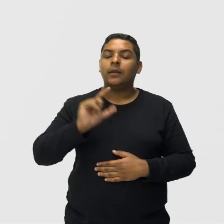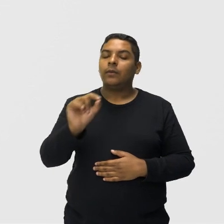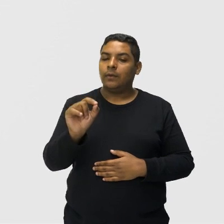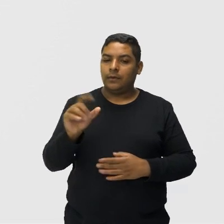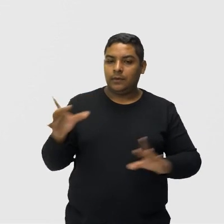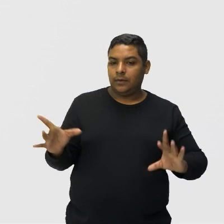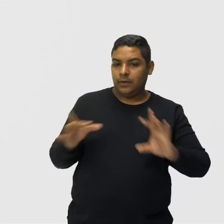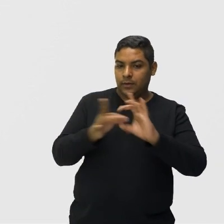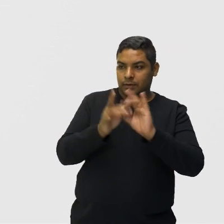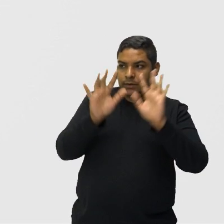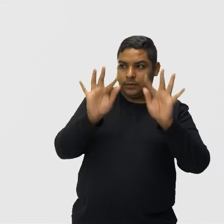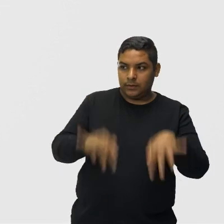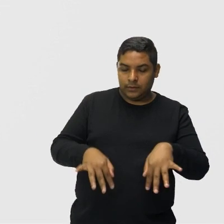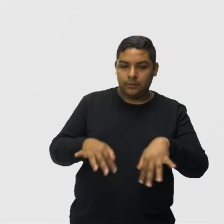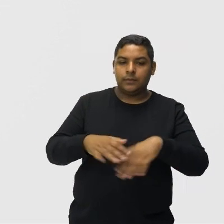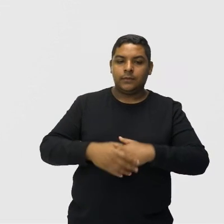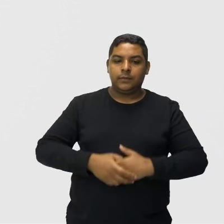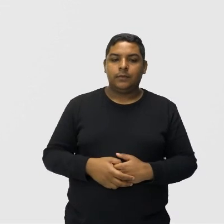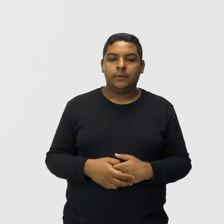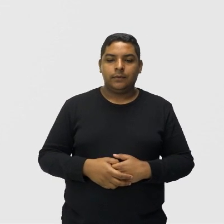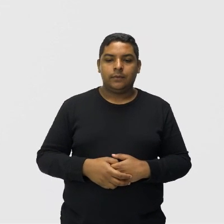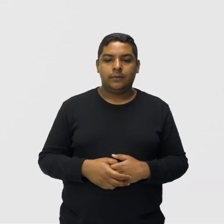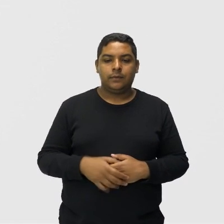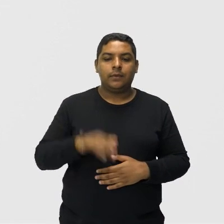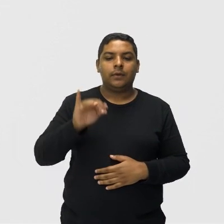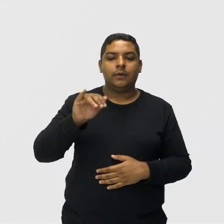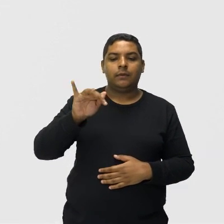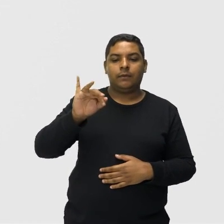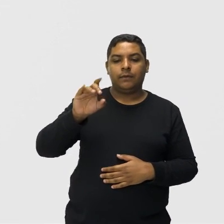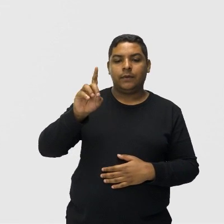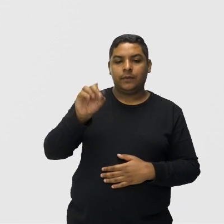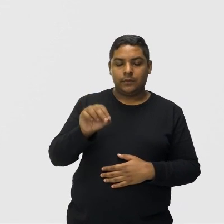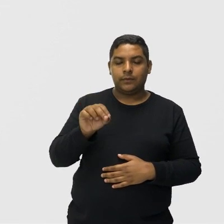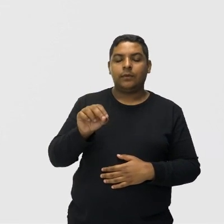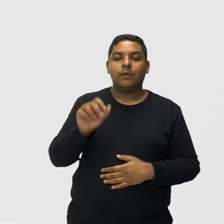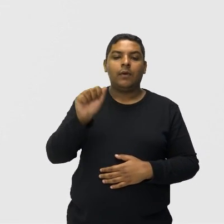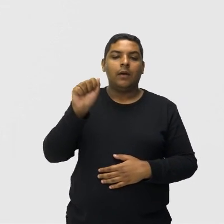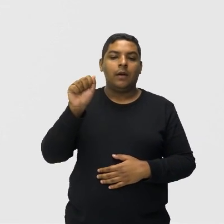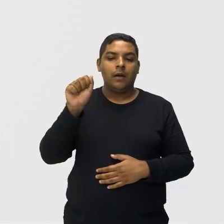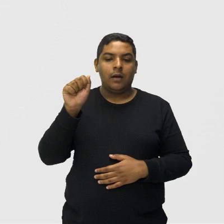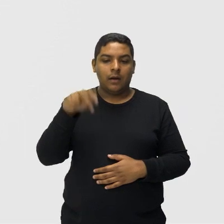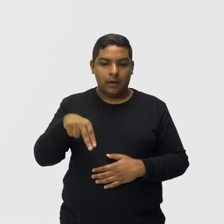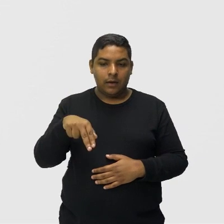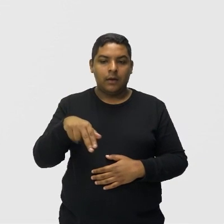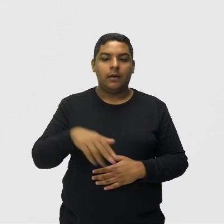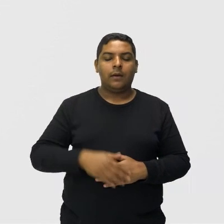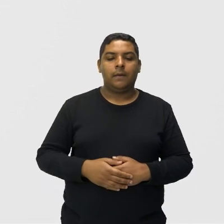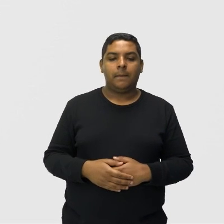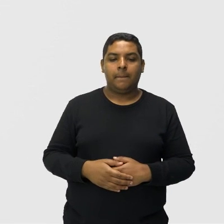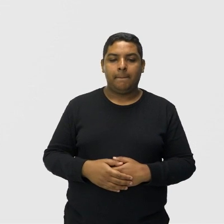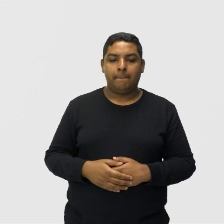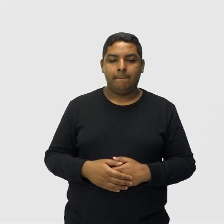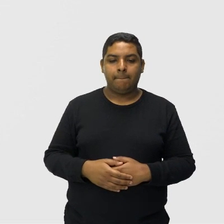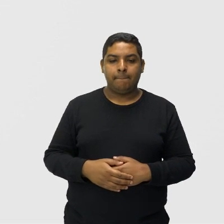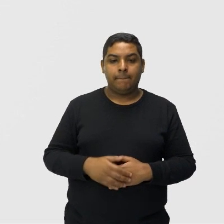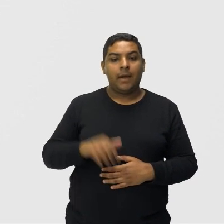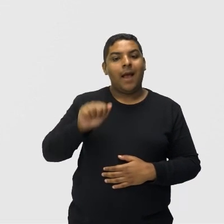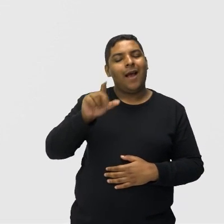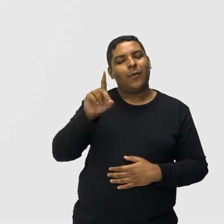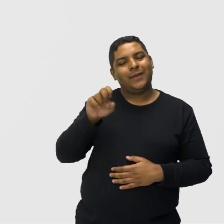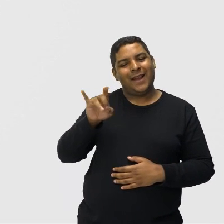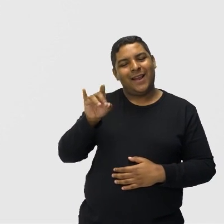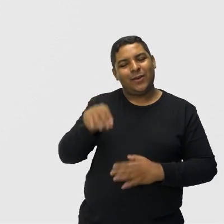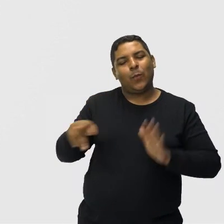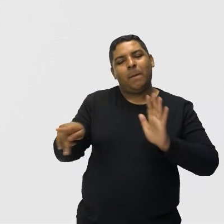simples entre os carbonos, então o infixo é o -an. E a terminação, como aqui é um aldeído, olha